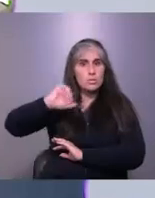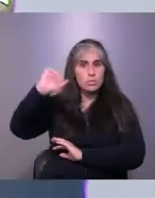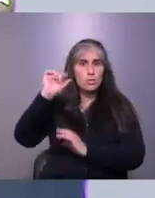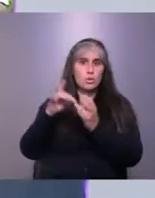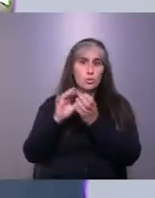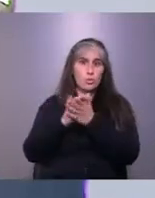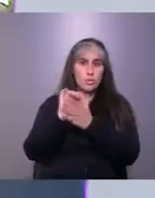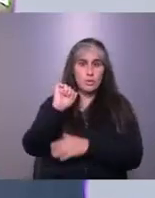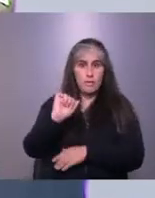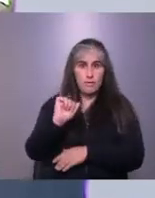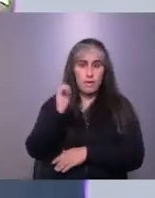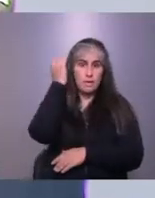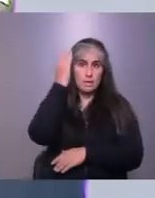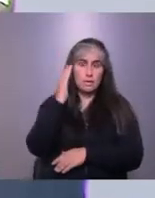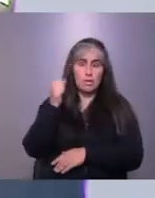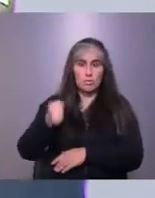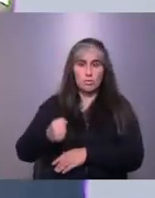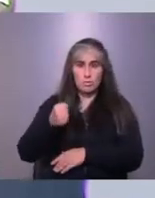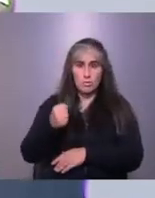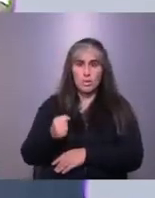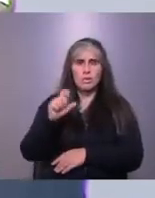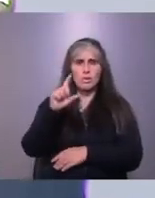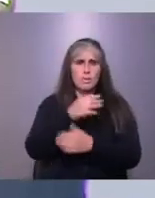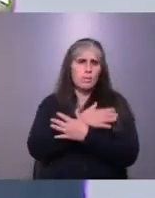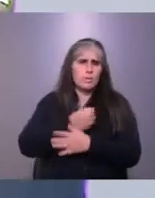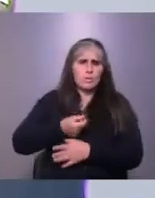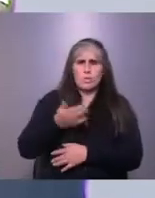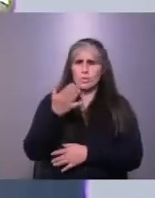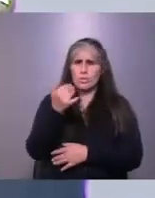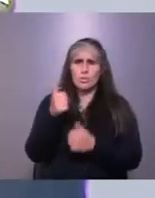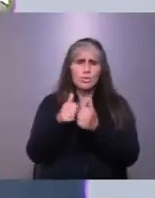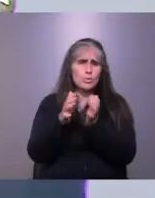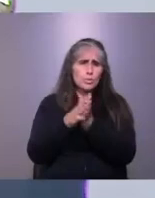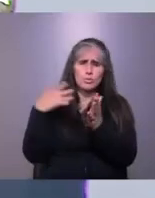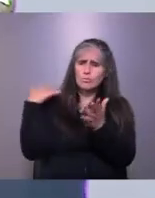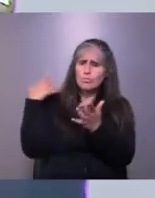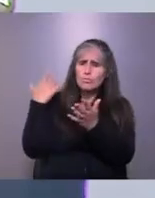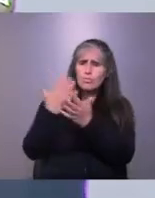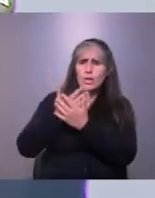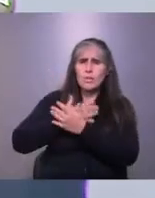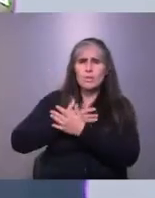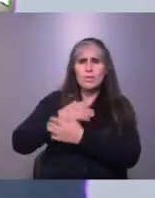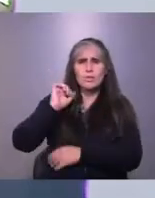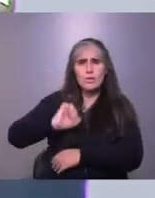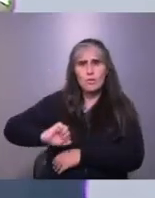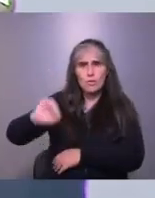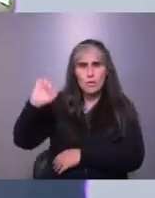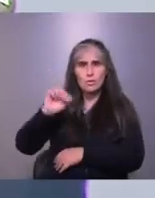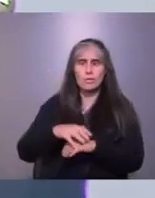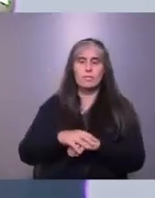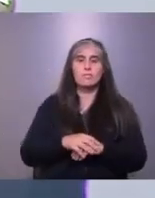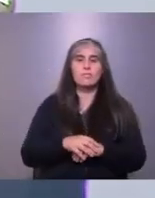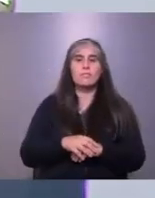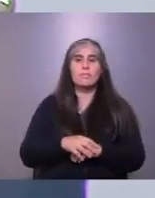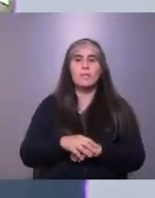José, los apóstoles y cuantos vivieron en tu amistad a través de los tiempos. Merezcamos por